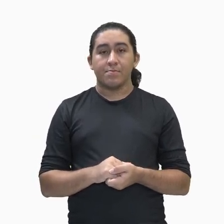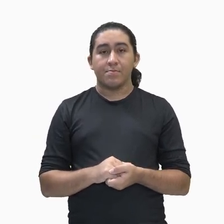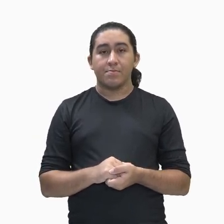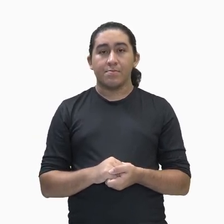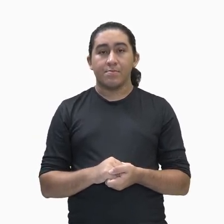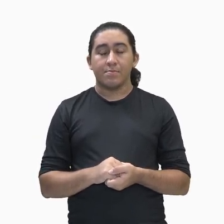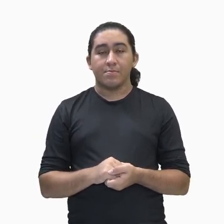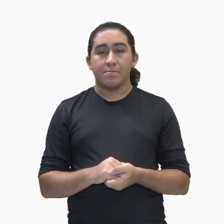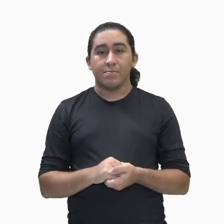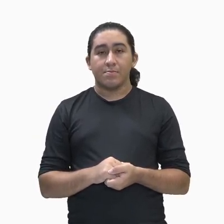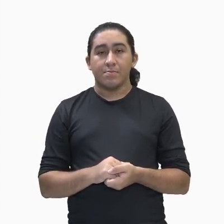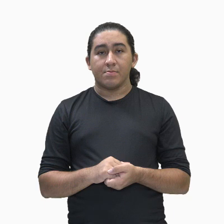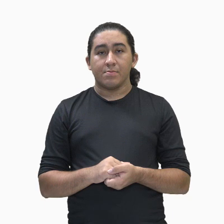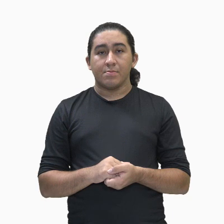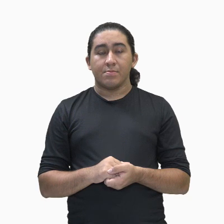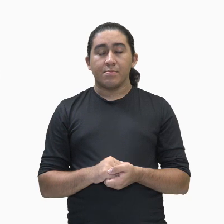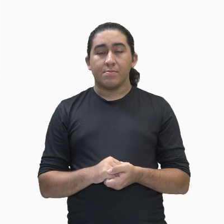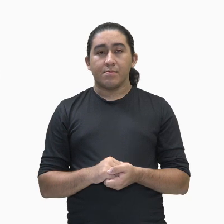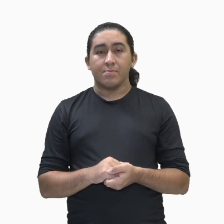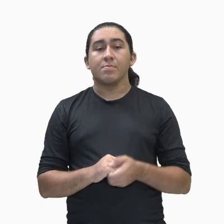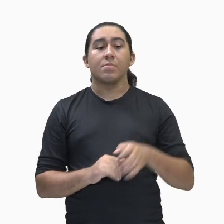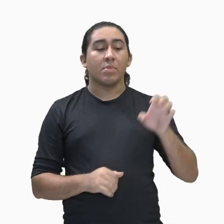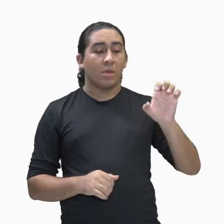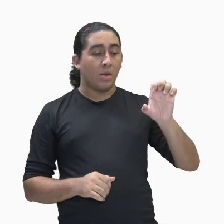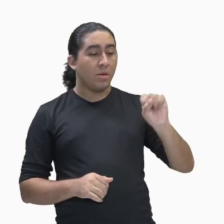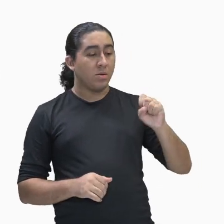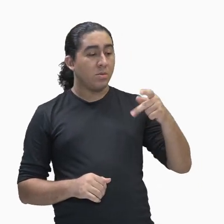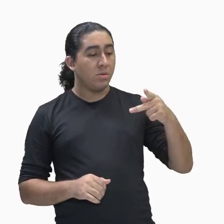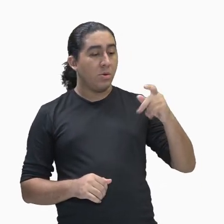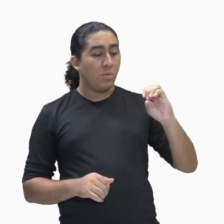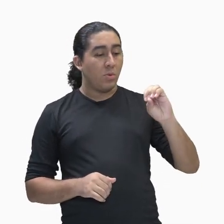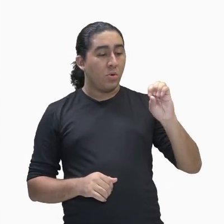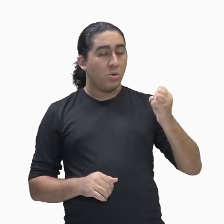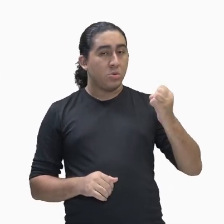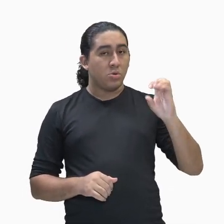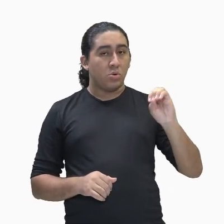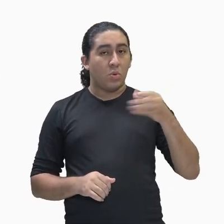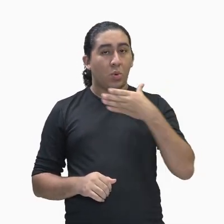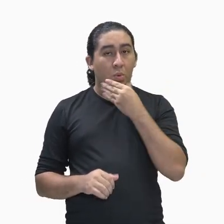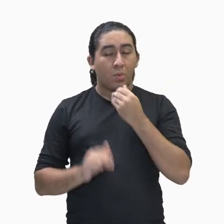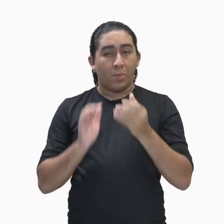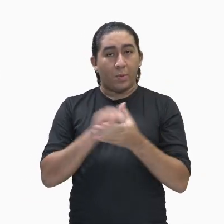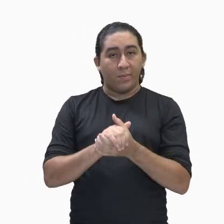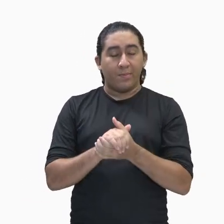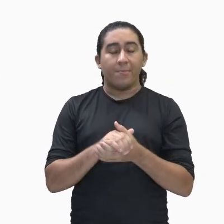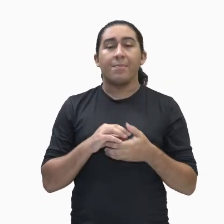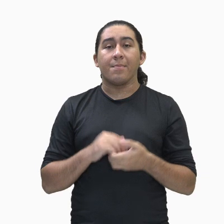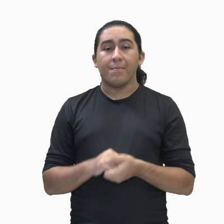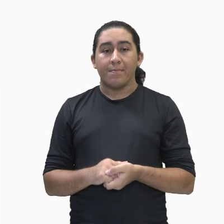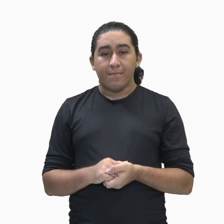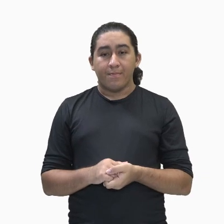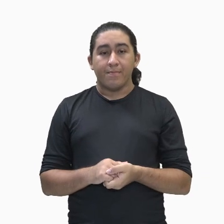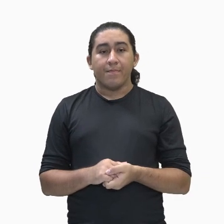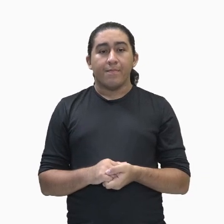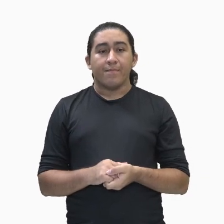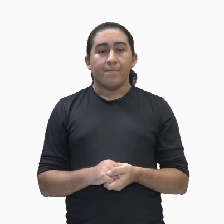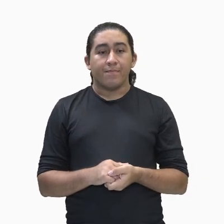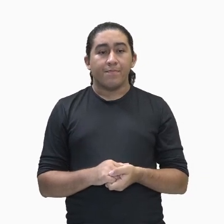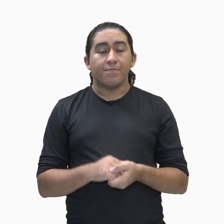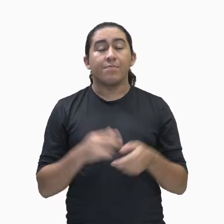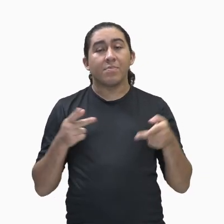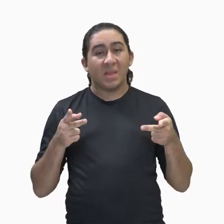um pouquinho mais agora. Agora, nós temos aqui o exemplo do casal Harry e Meghan, né? Então, ele é o